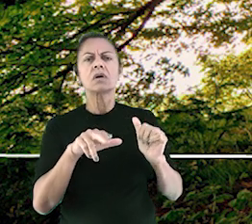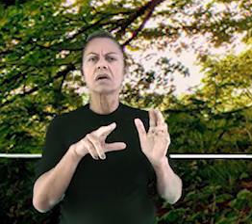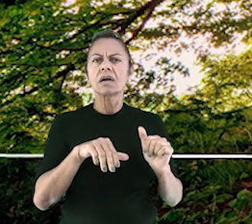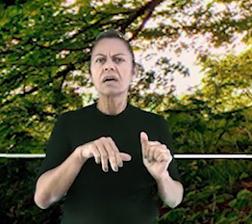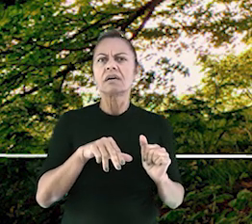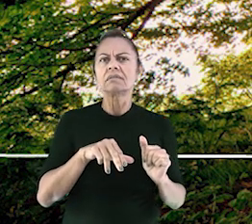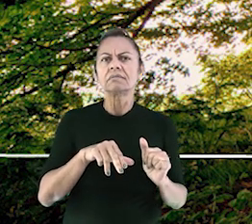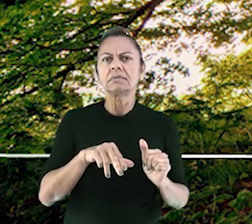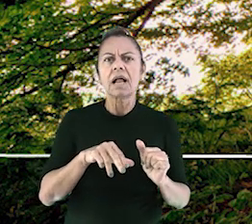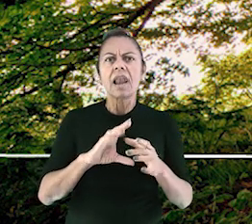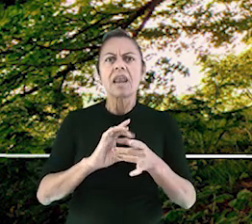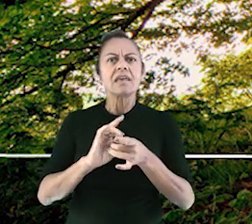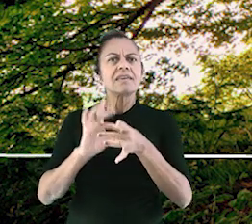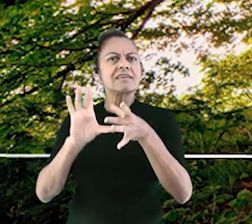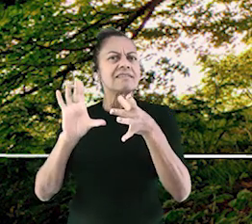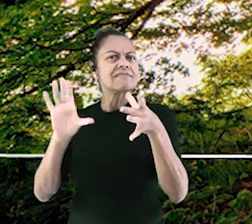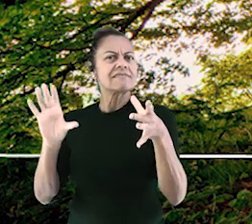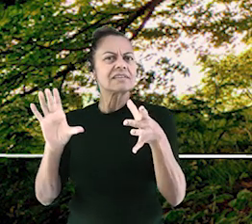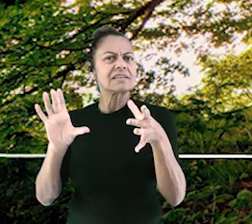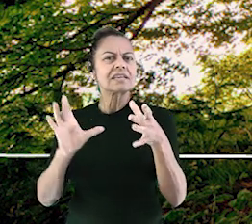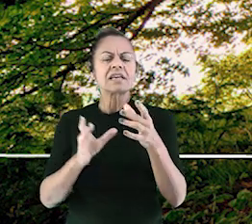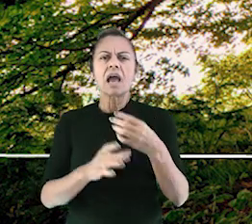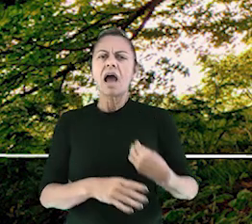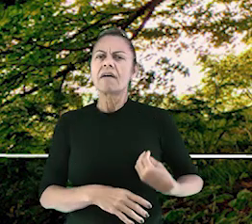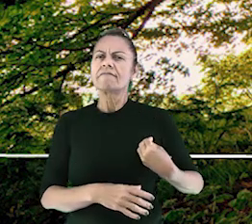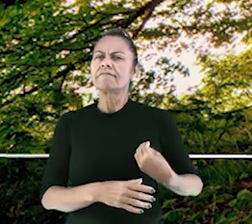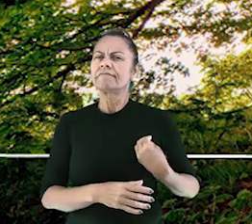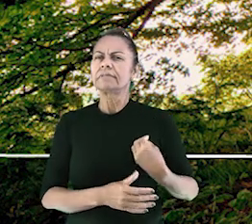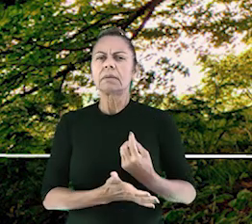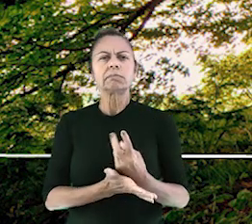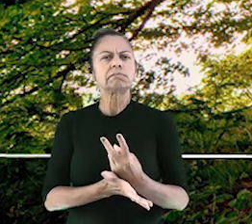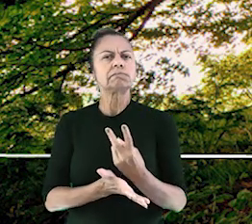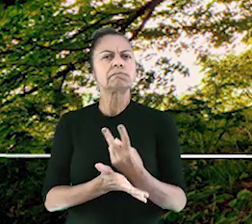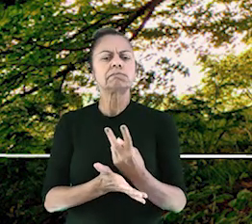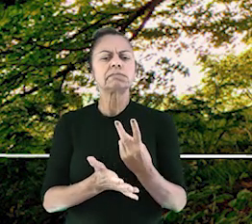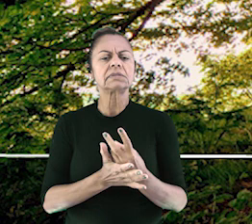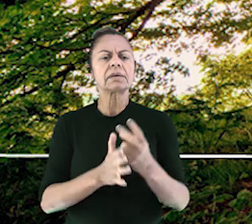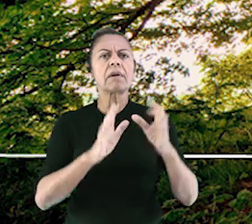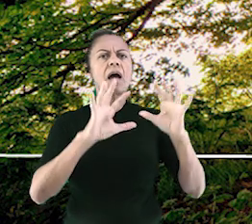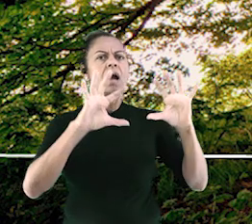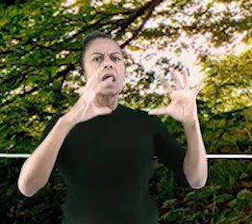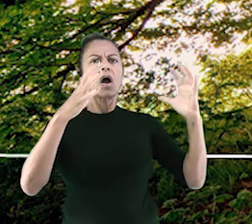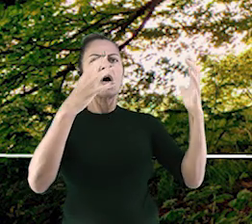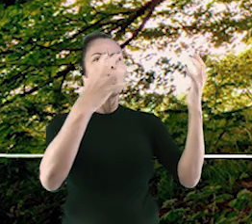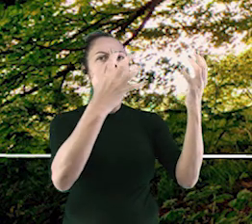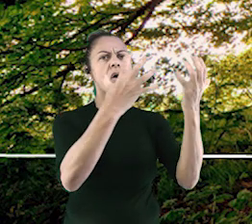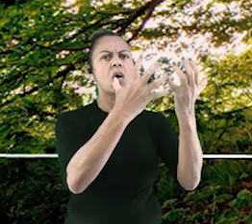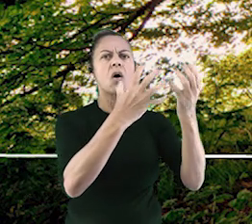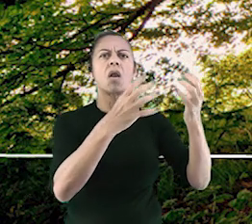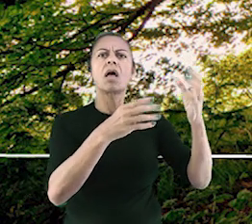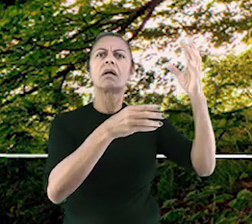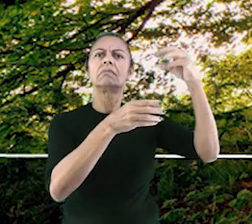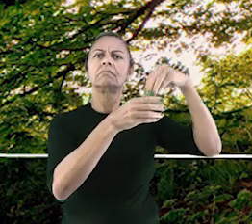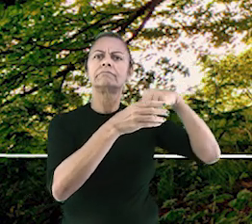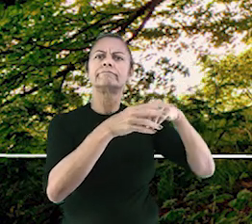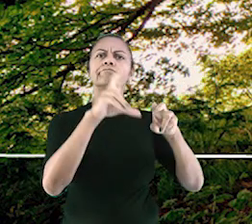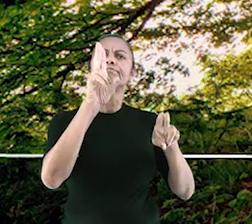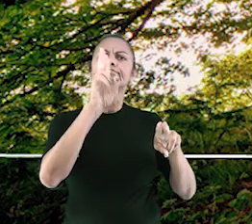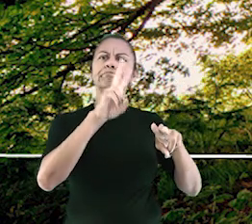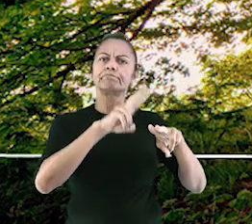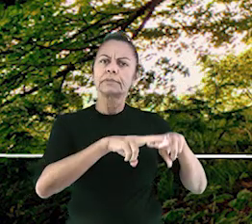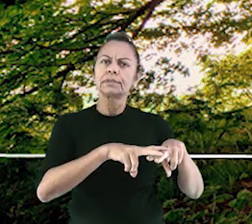havia saído daquela gaiola? Pois é, a vida toda sem sair de lá.